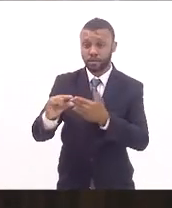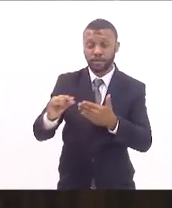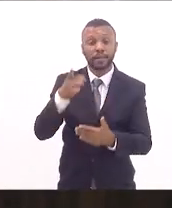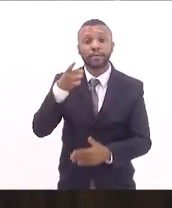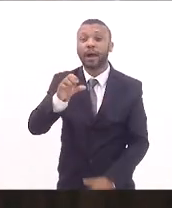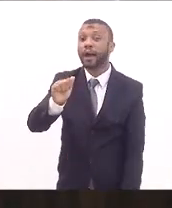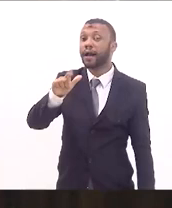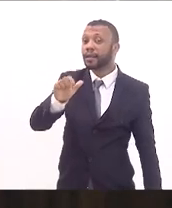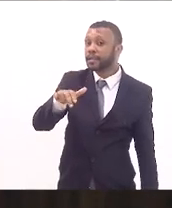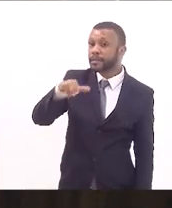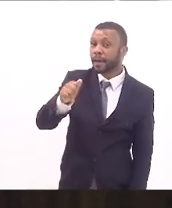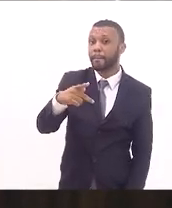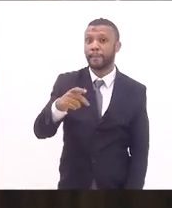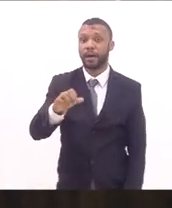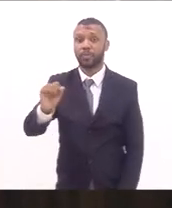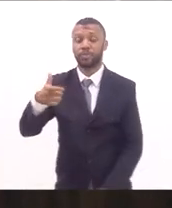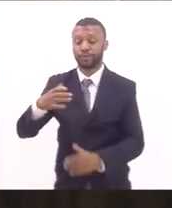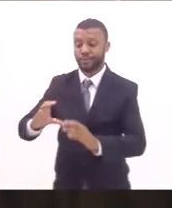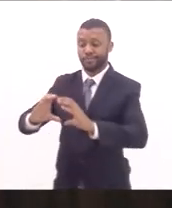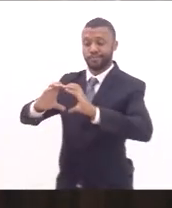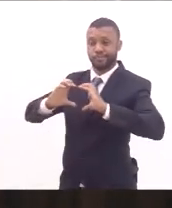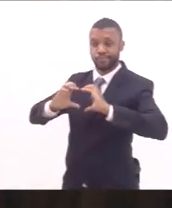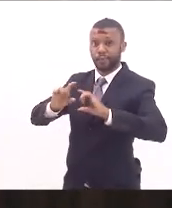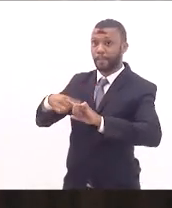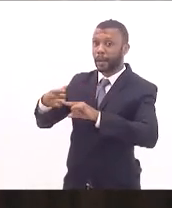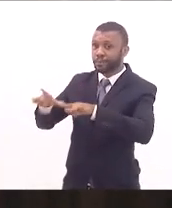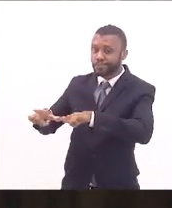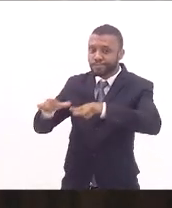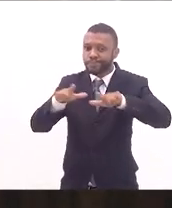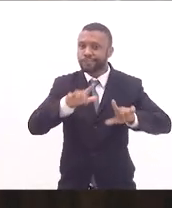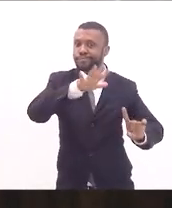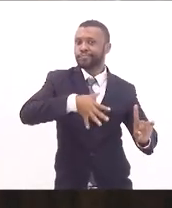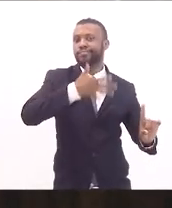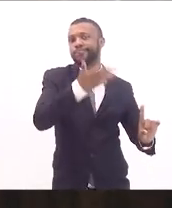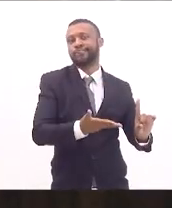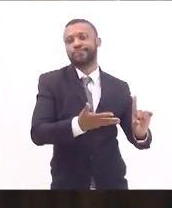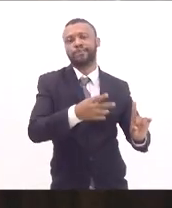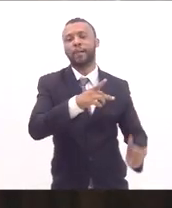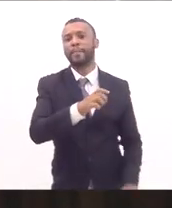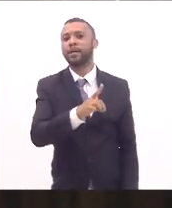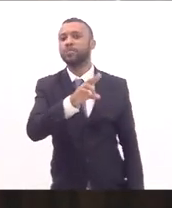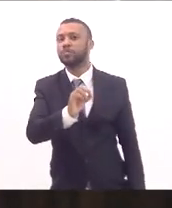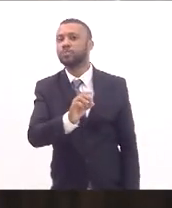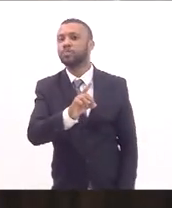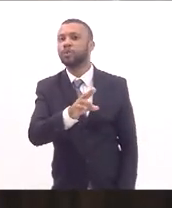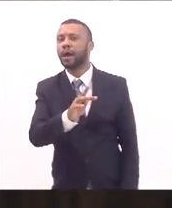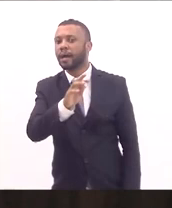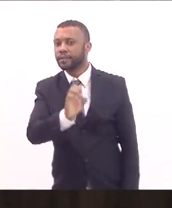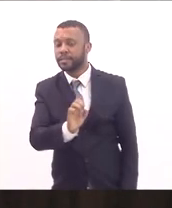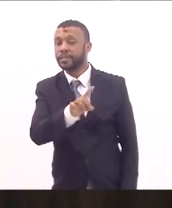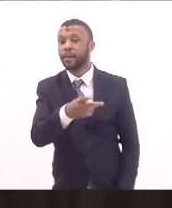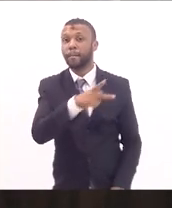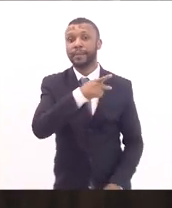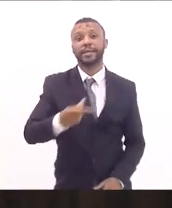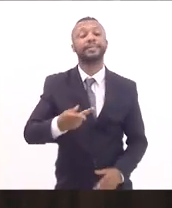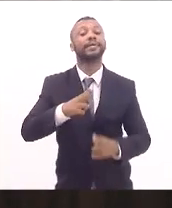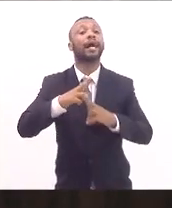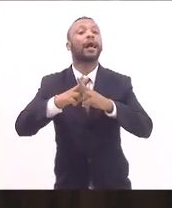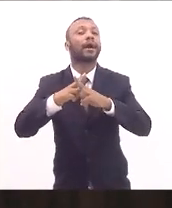deputado Alana Passos concede medalha Tiradentes e respectivo diploma ao Senhor Pedro Duarte Guimarães presidente da Caixa Econômica Federal